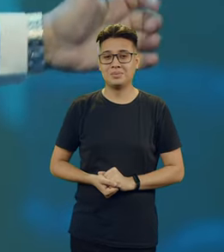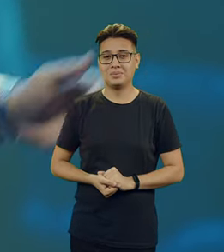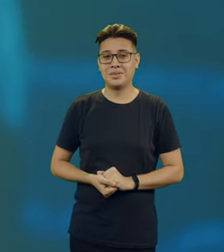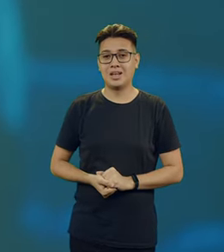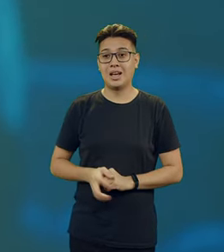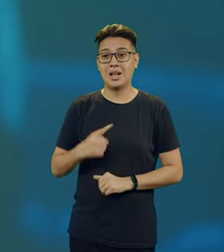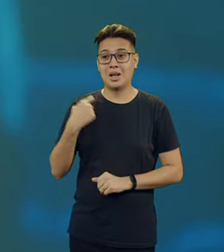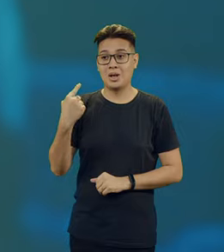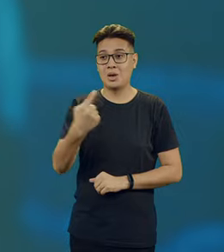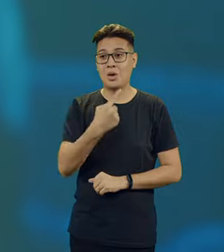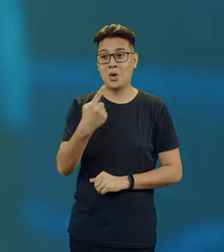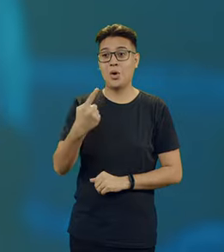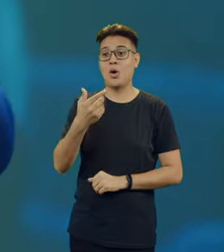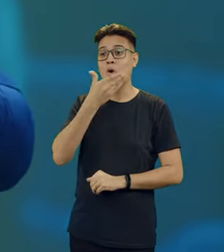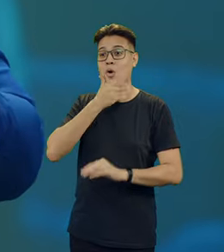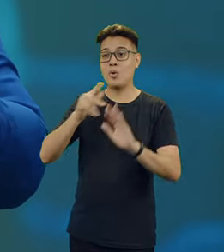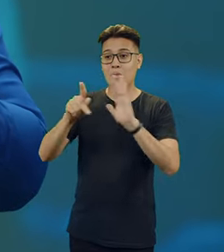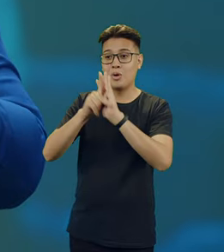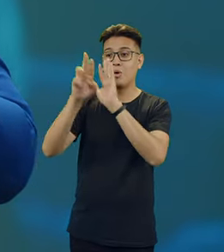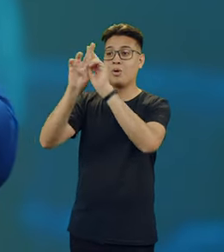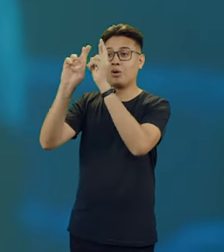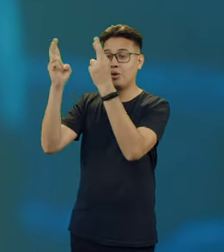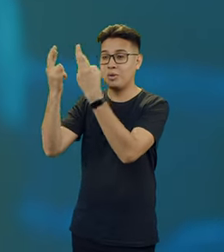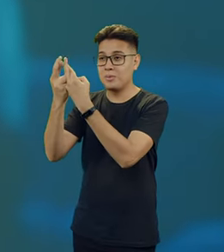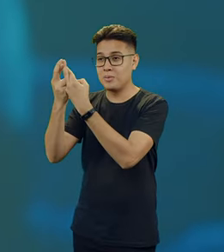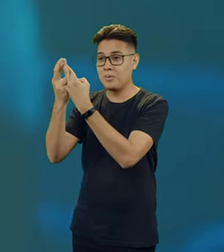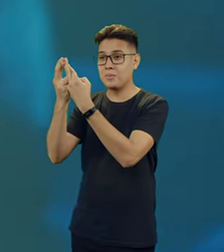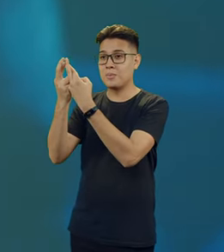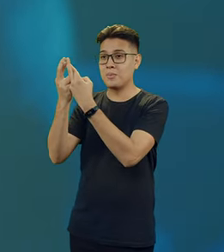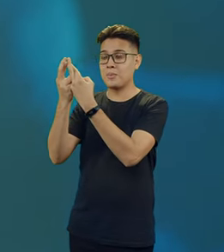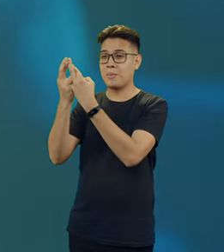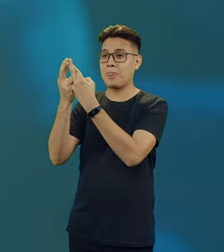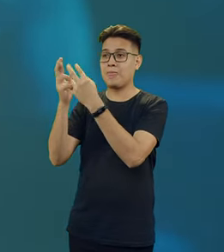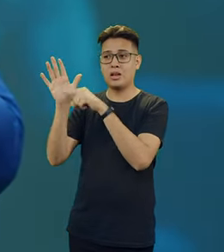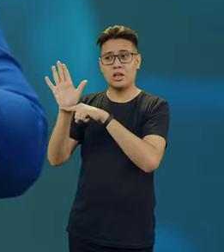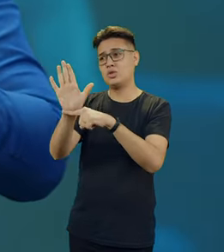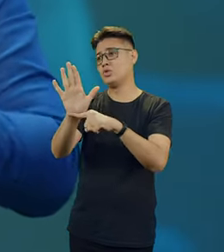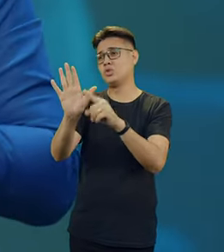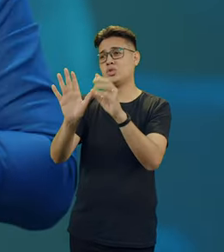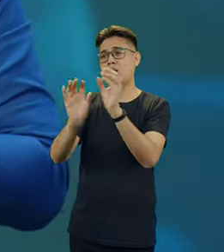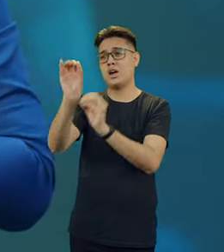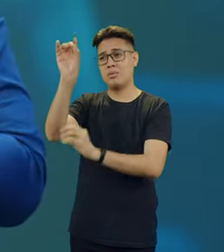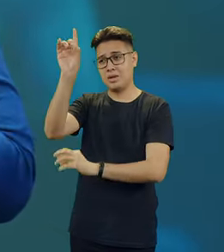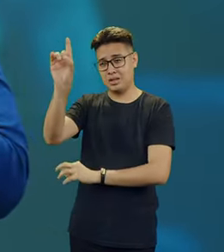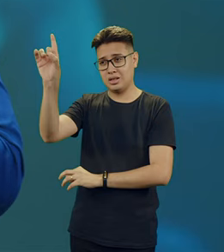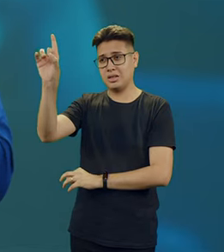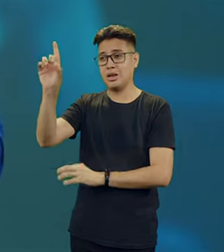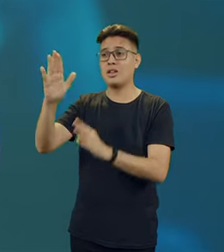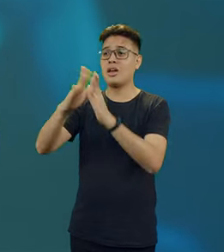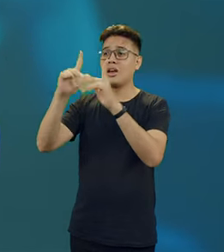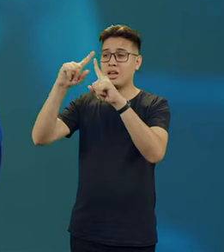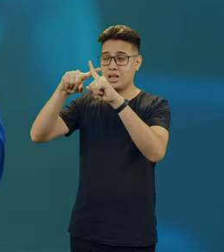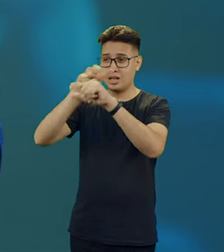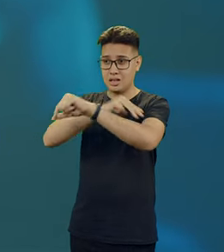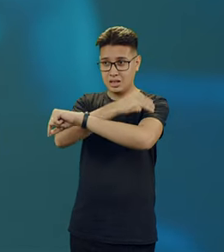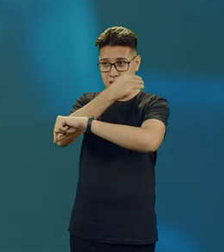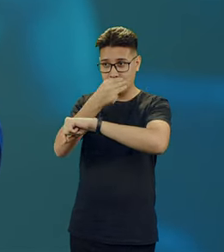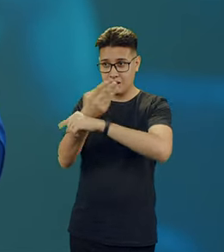E nós, homens do reino, mantenedores da obra de Deus, vamos exercitar nesse momento